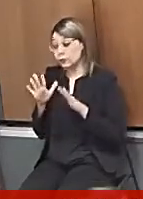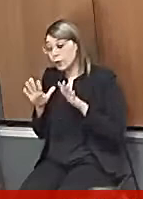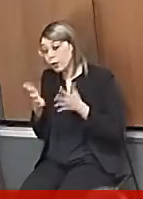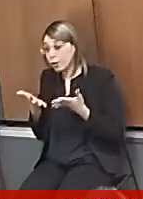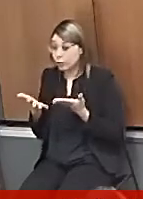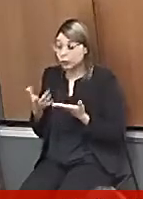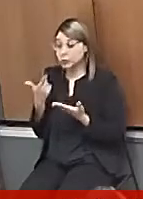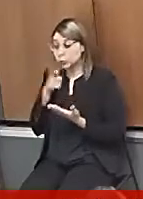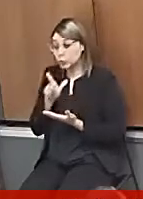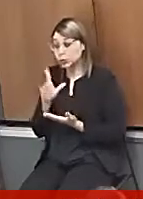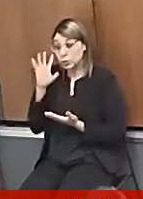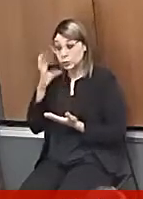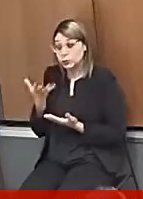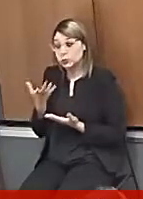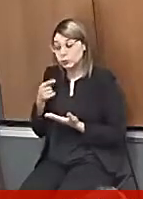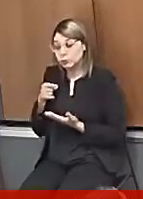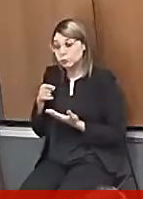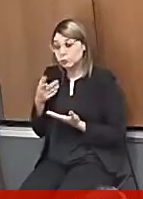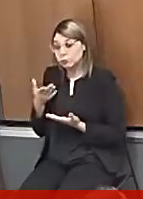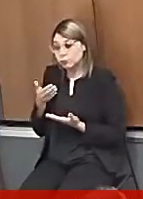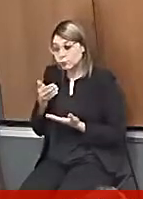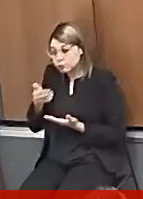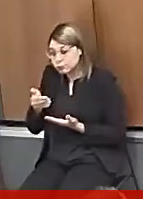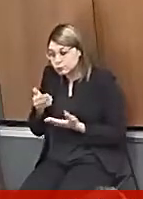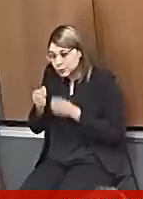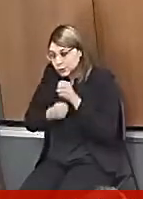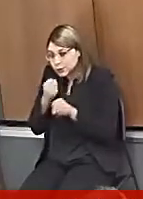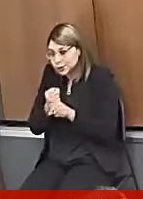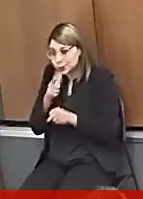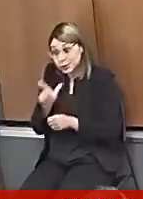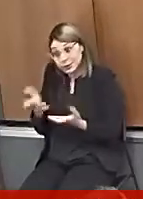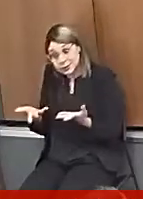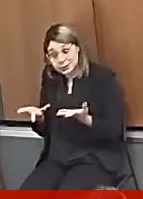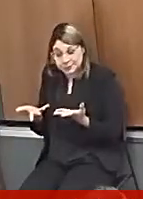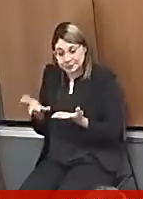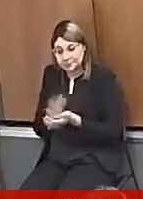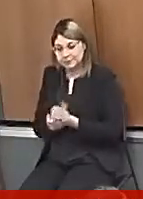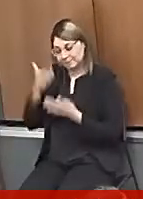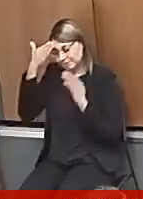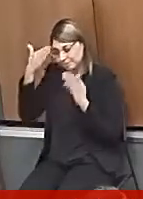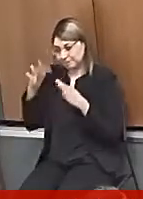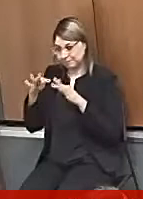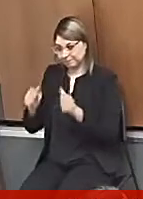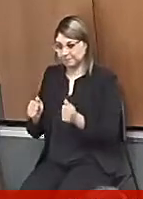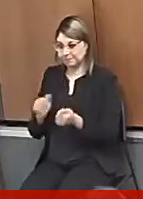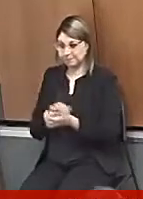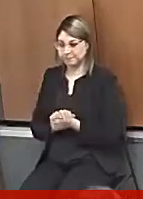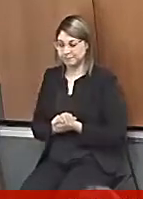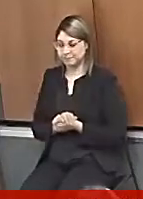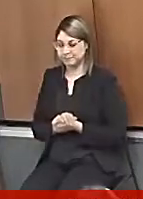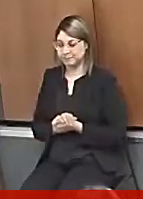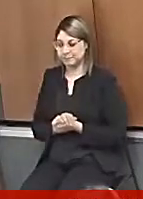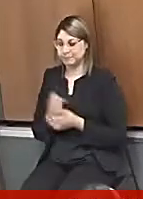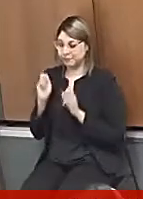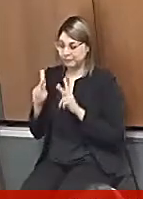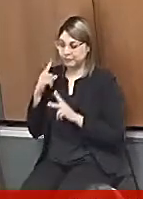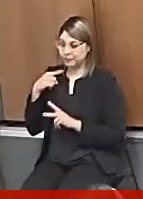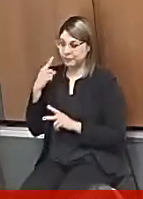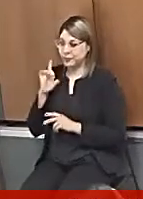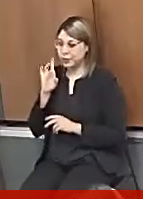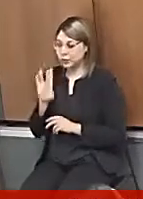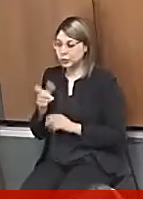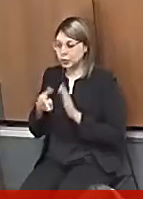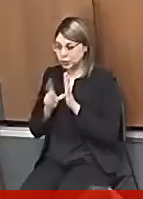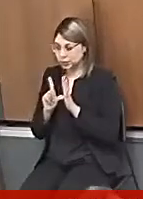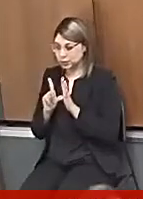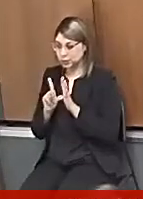sabe nós conseguimos resolver isso ainda para o ano que vem obrigada a todos viu aqui doutor som